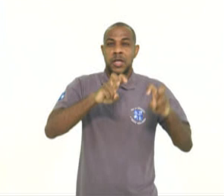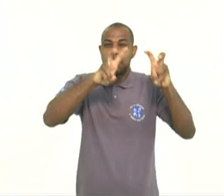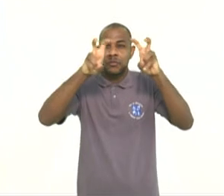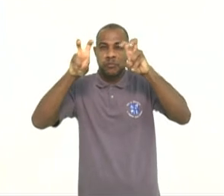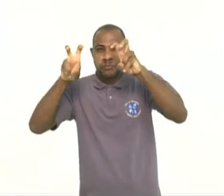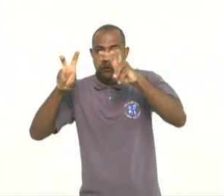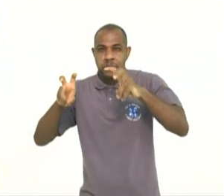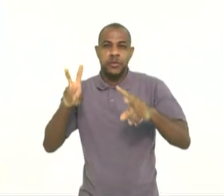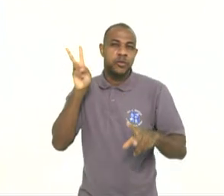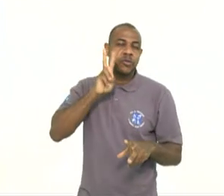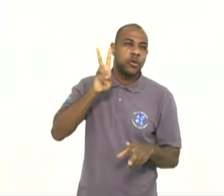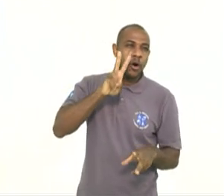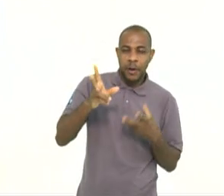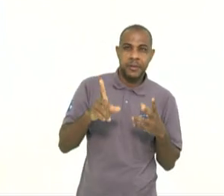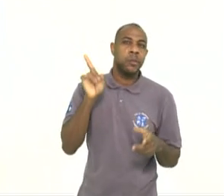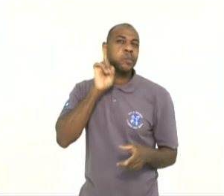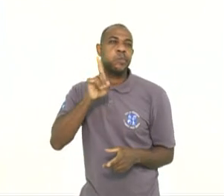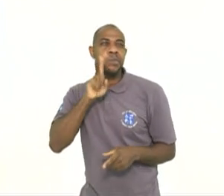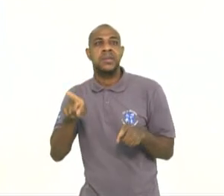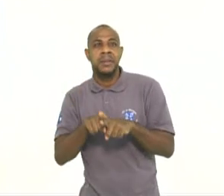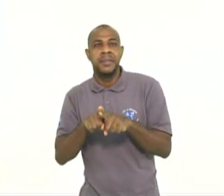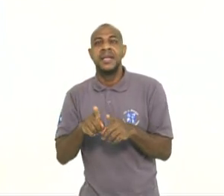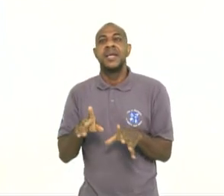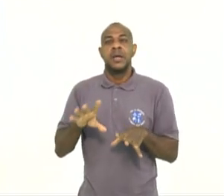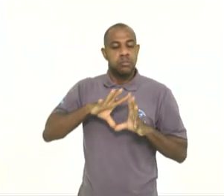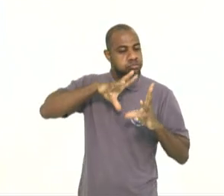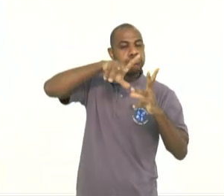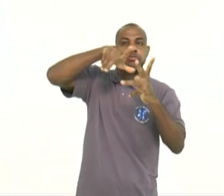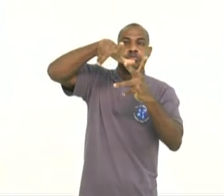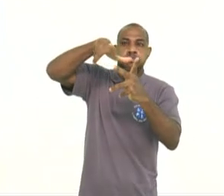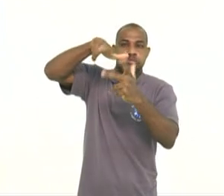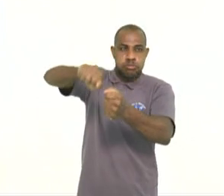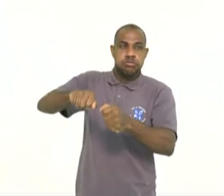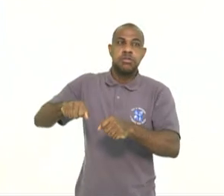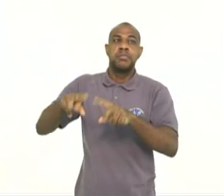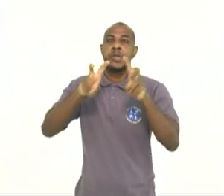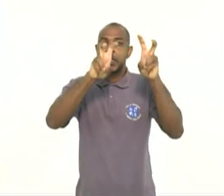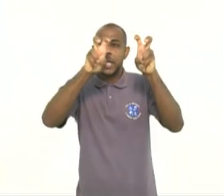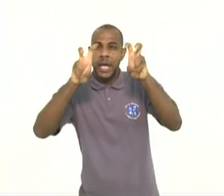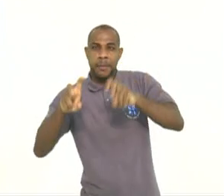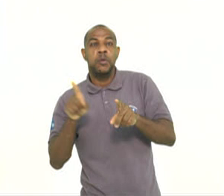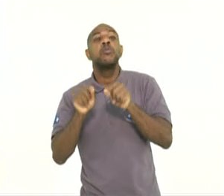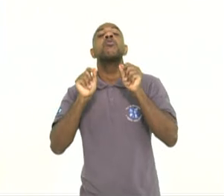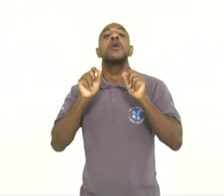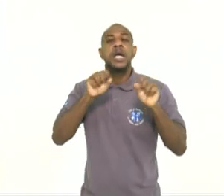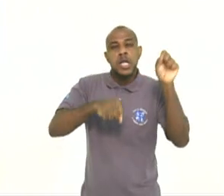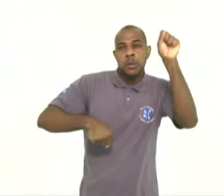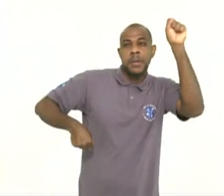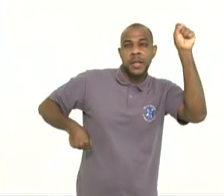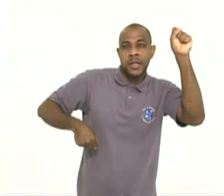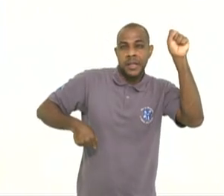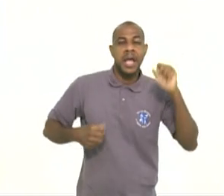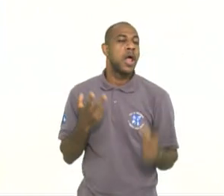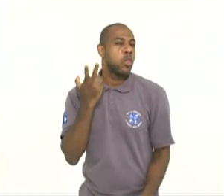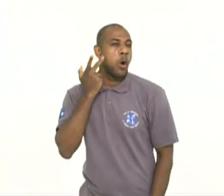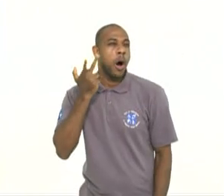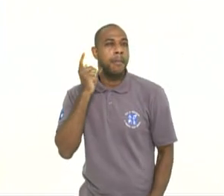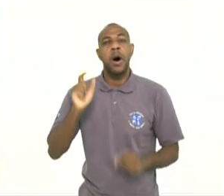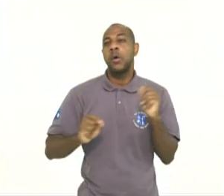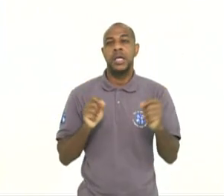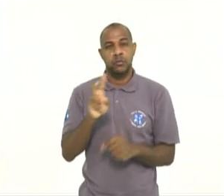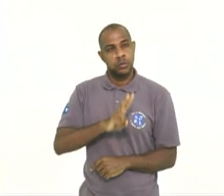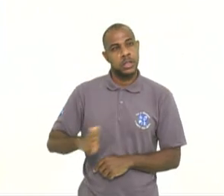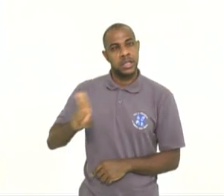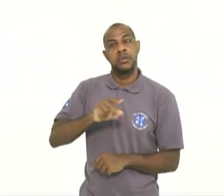de histórias em quadrinhos Americanas também são conhecidos no mundo todo pelo tema de super-heróis sendo muito comum também